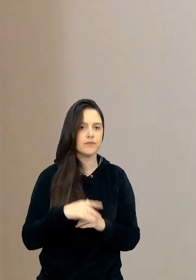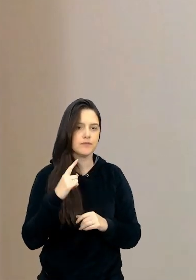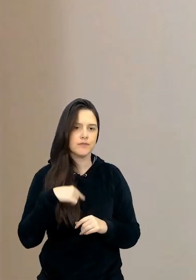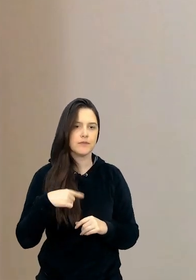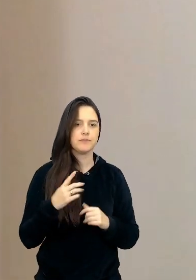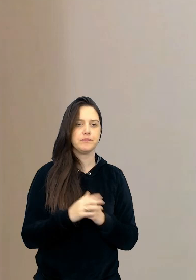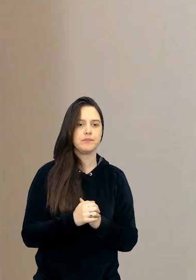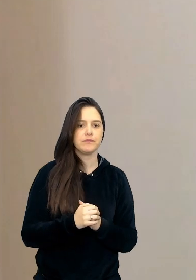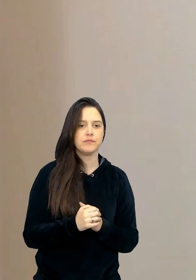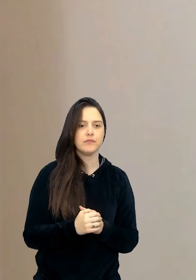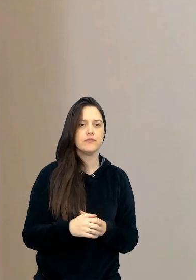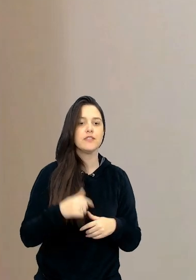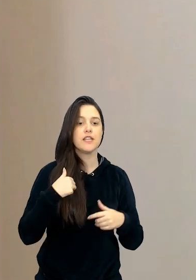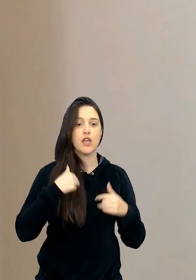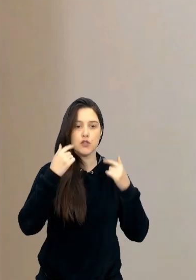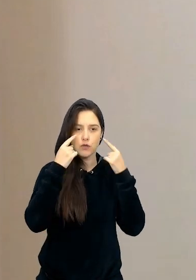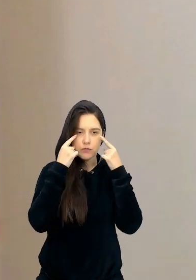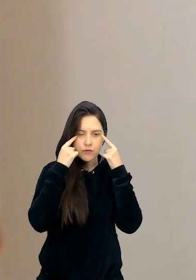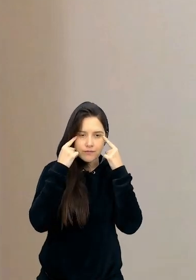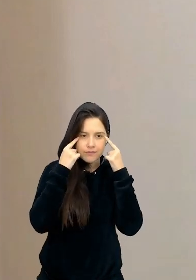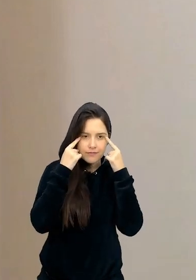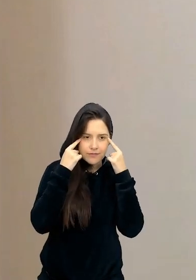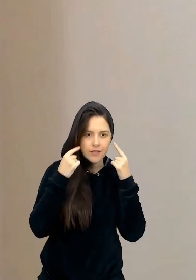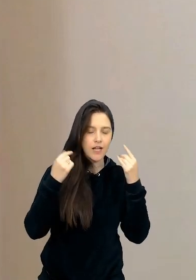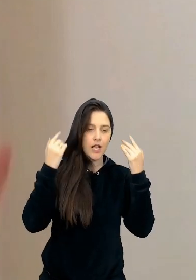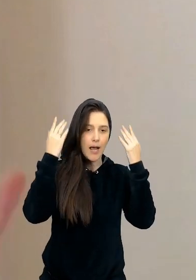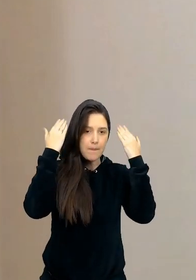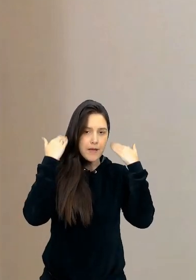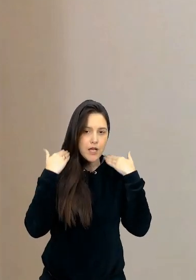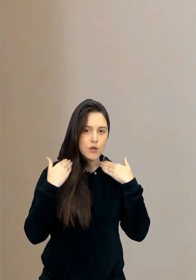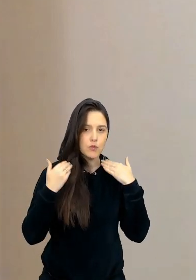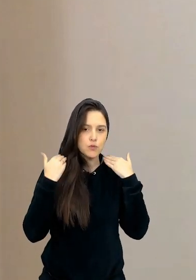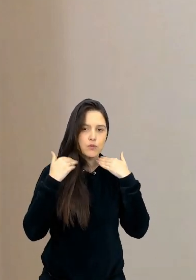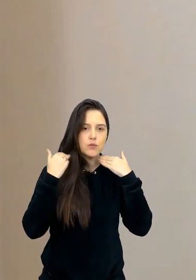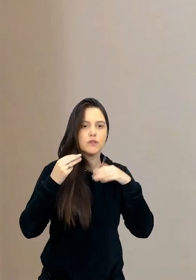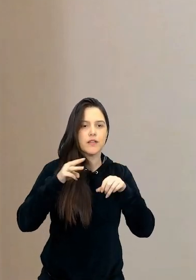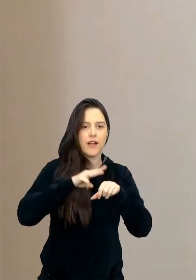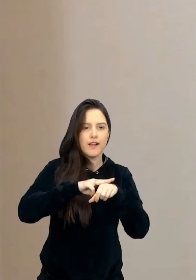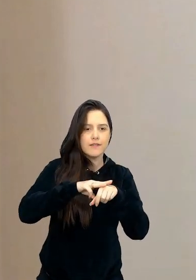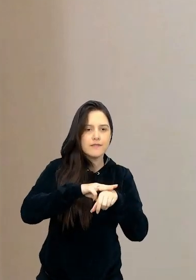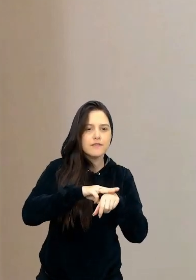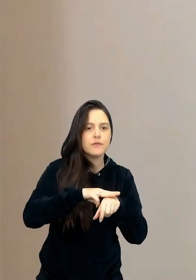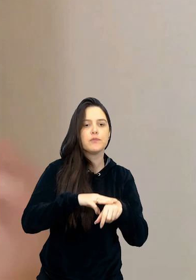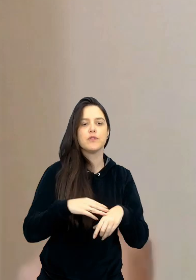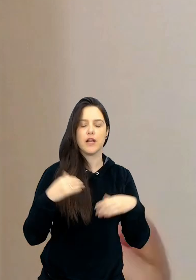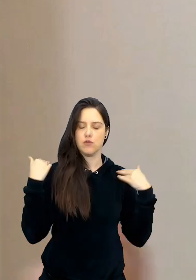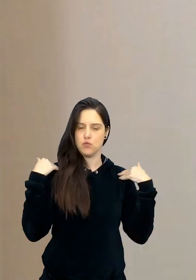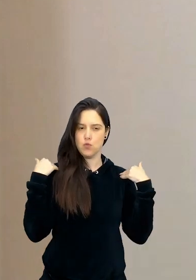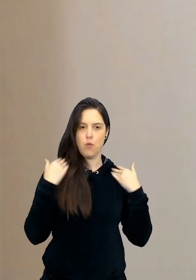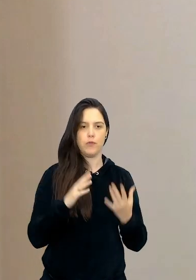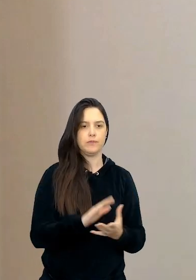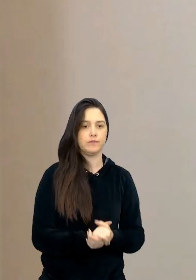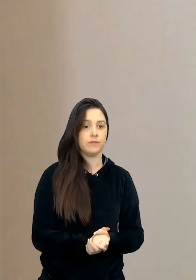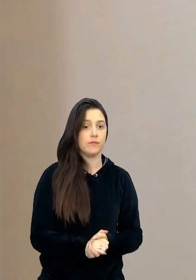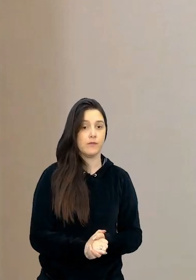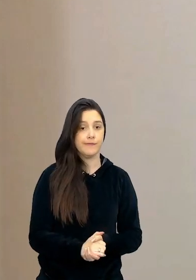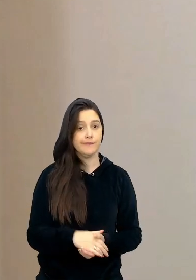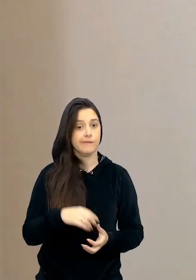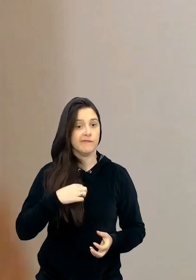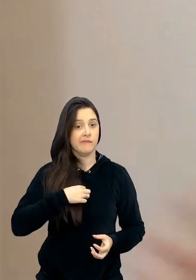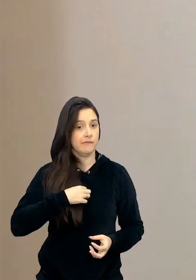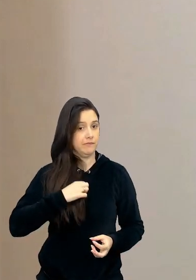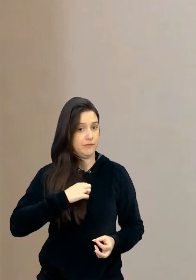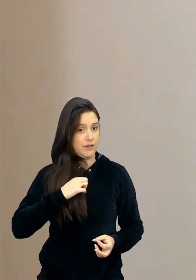de japoneses, eu tenho um cabelo castanho escuro, mais ou menos na altura dos ombros. Hoje eu estou com